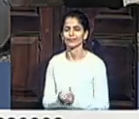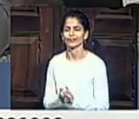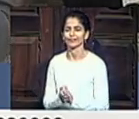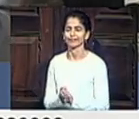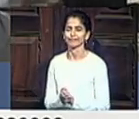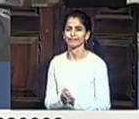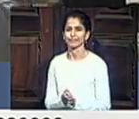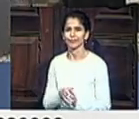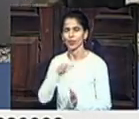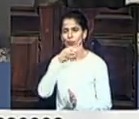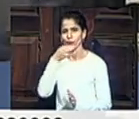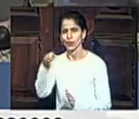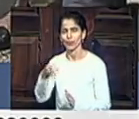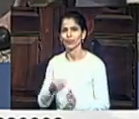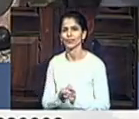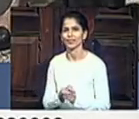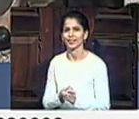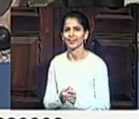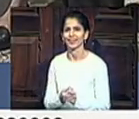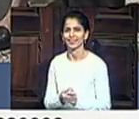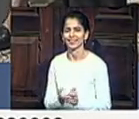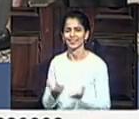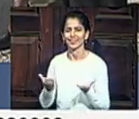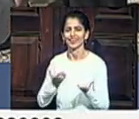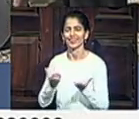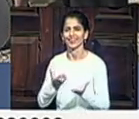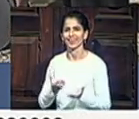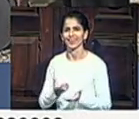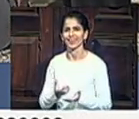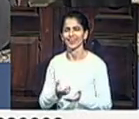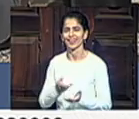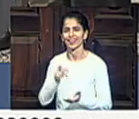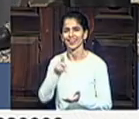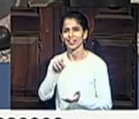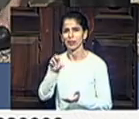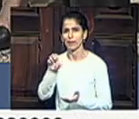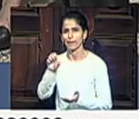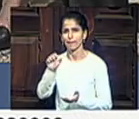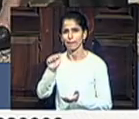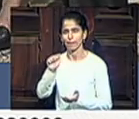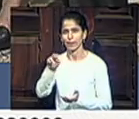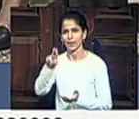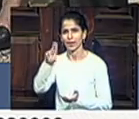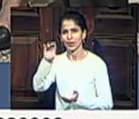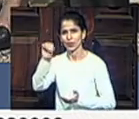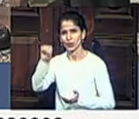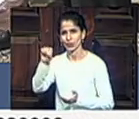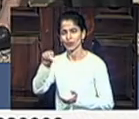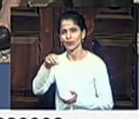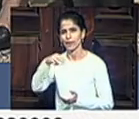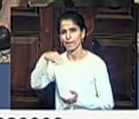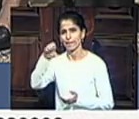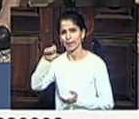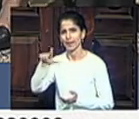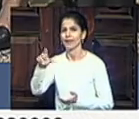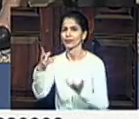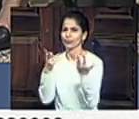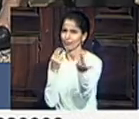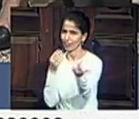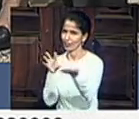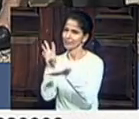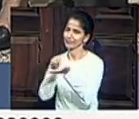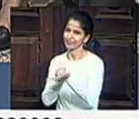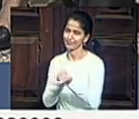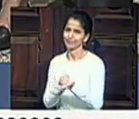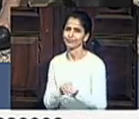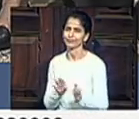querendo ser o novo Paulo Melo, dar parecer em todas as comissões. Senhor presidente,